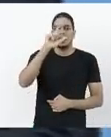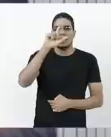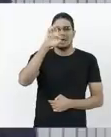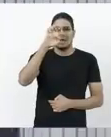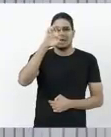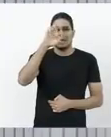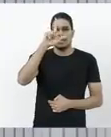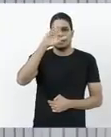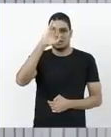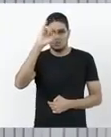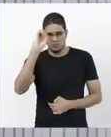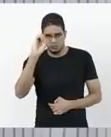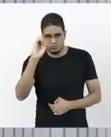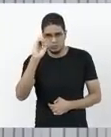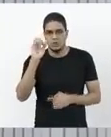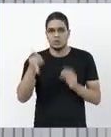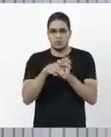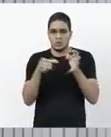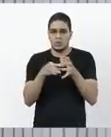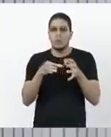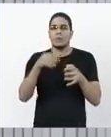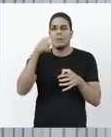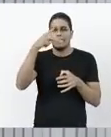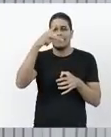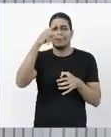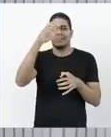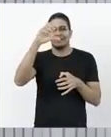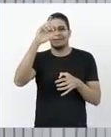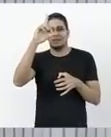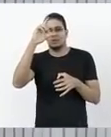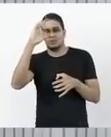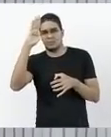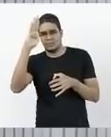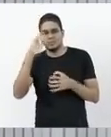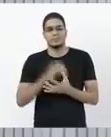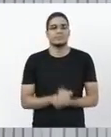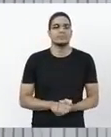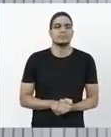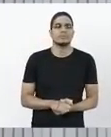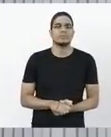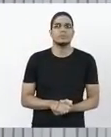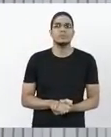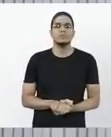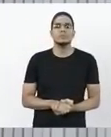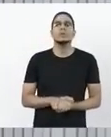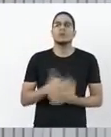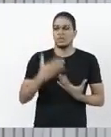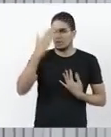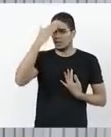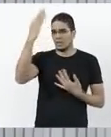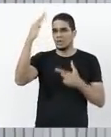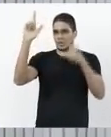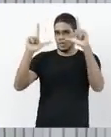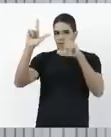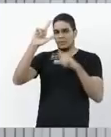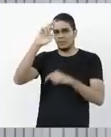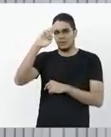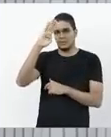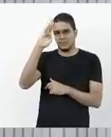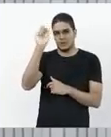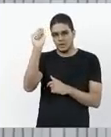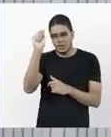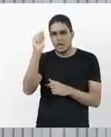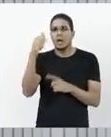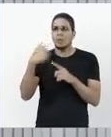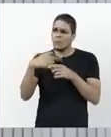palavra. Bom, queria agradecer à RBA por a demonstração de espírito democrático, de promover esse debate. Eu